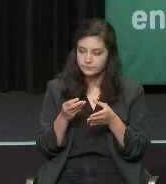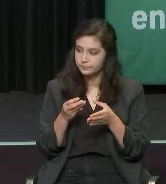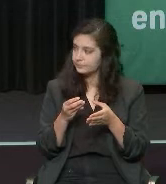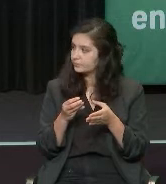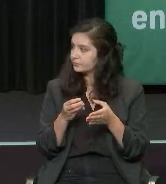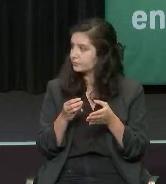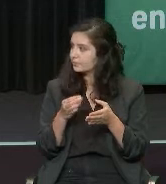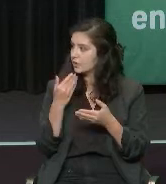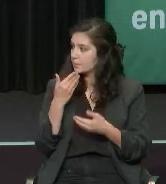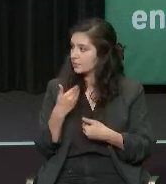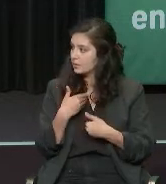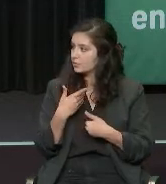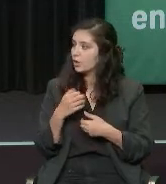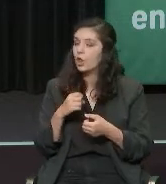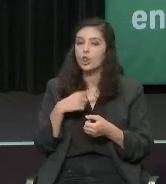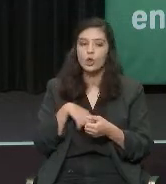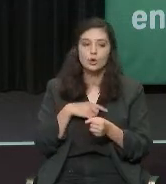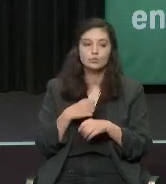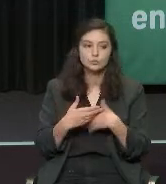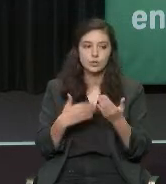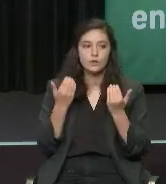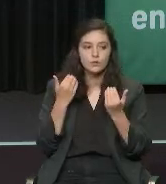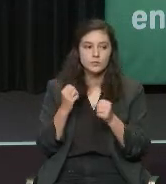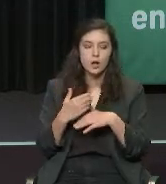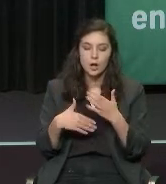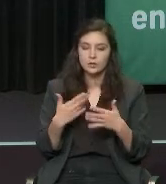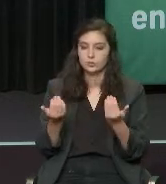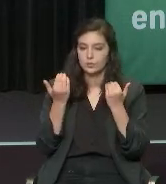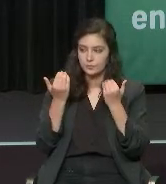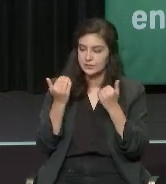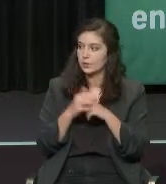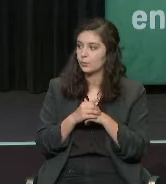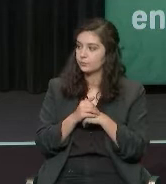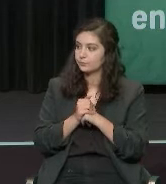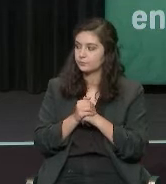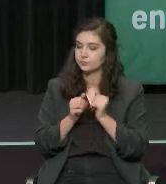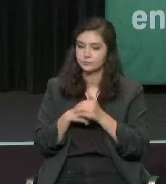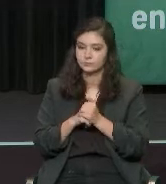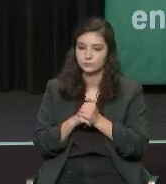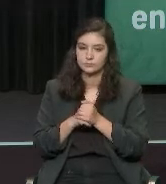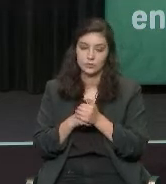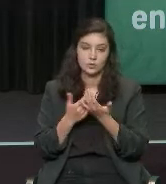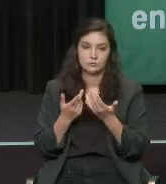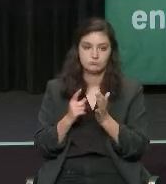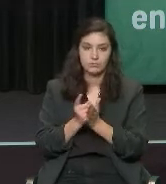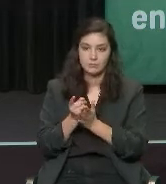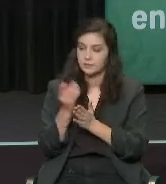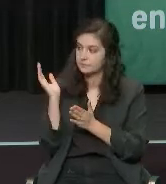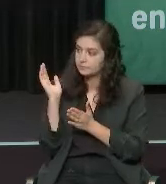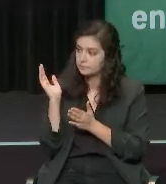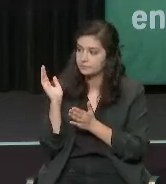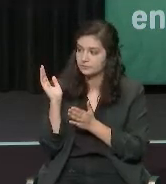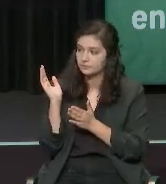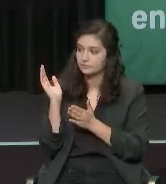pediram-nos a nós para dizer o que é que a gente faz, o que é que a gente faz com as informações e com os dados. Este mapa é